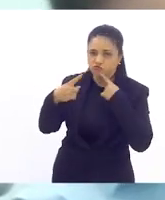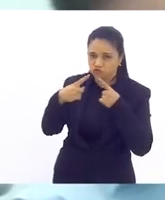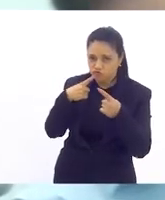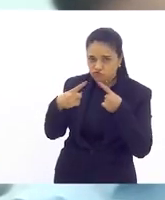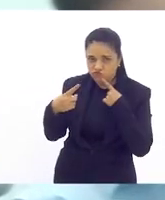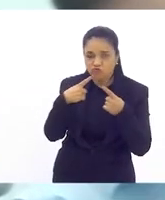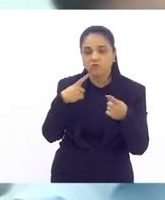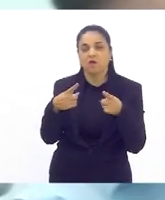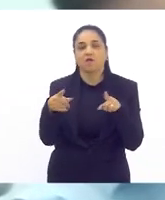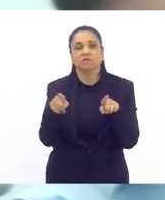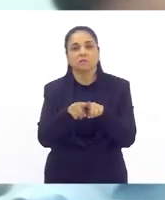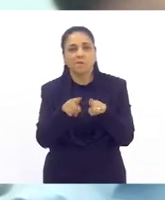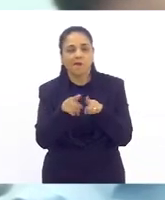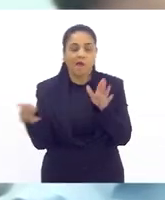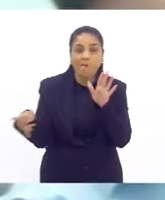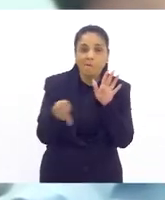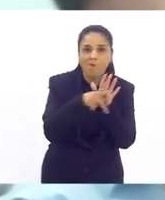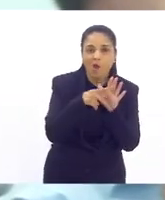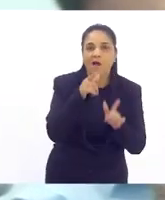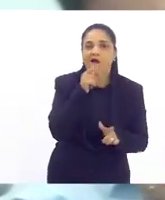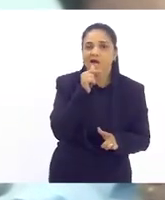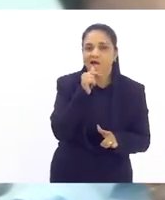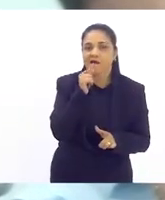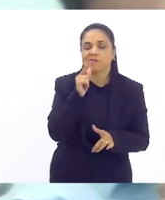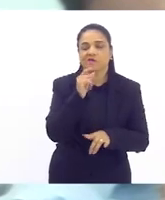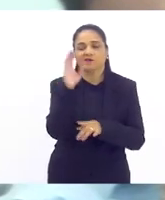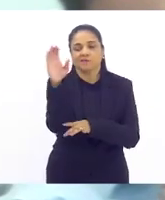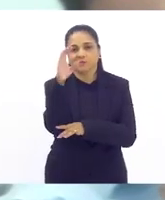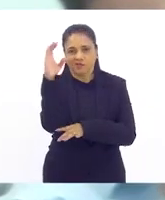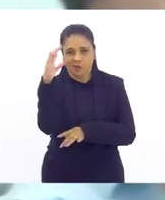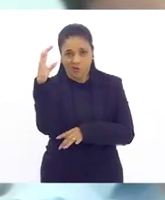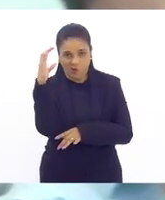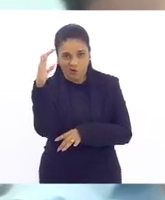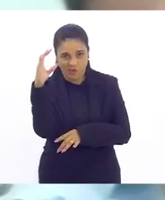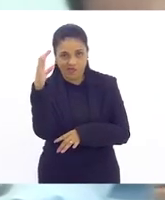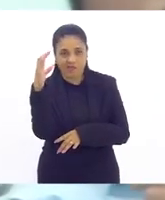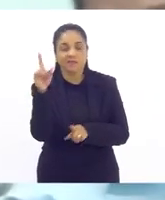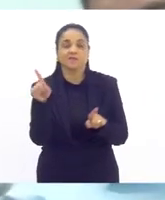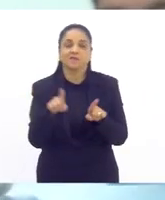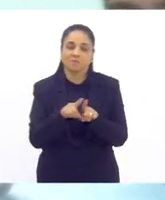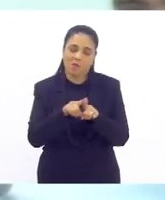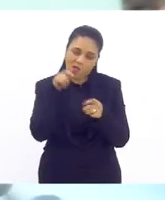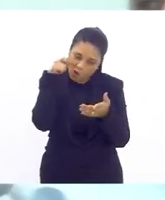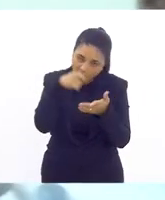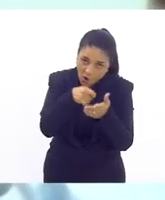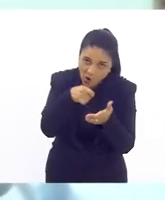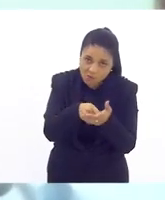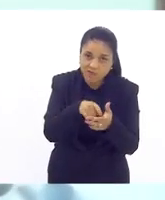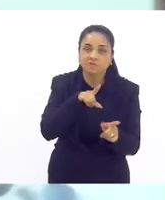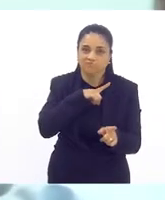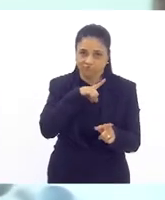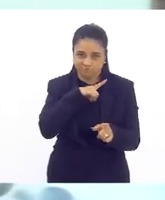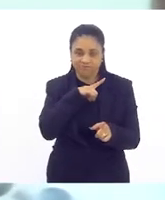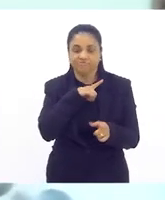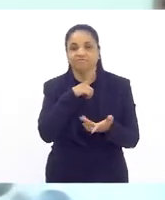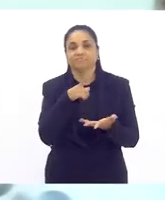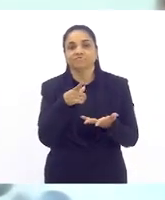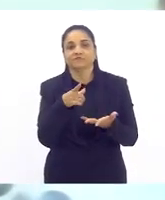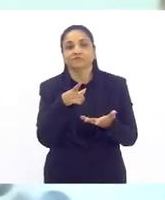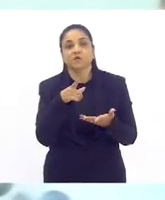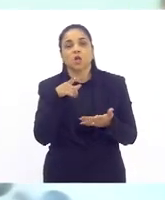a própria Água de Niterói que tem algum tipo de obrigação mas realmente é nós